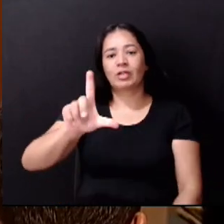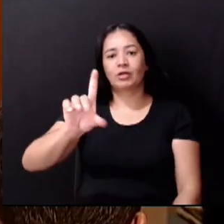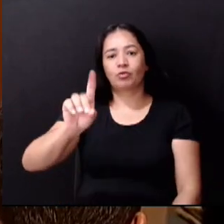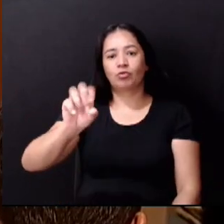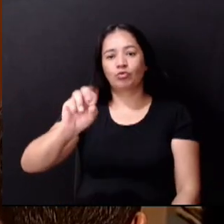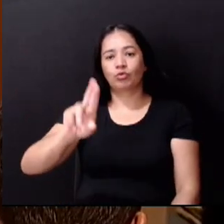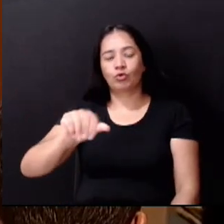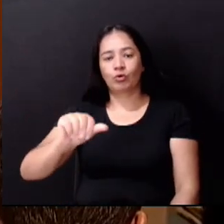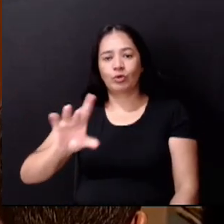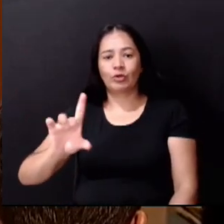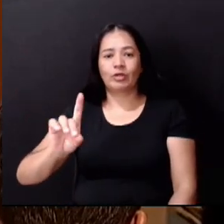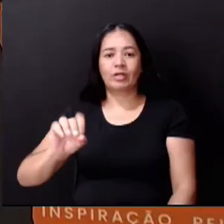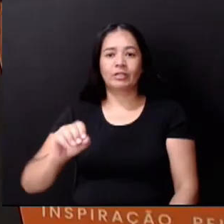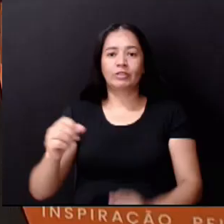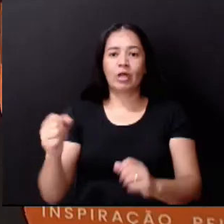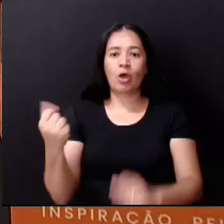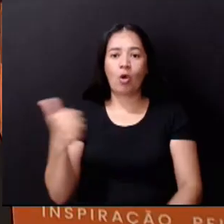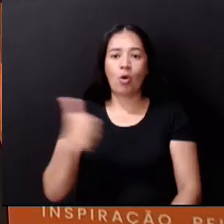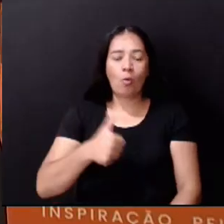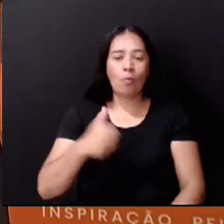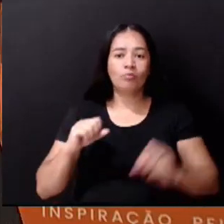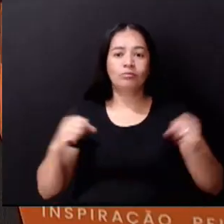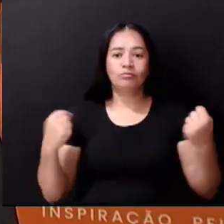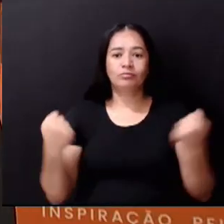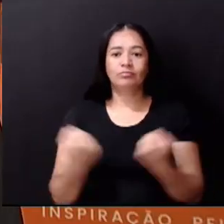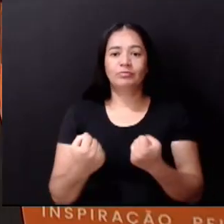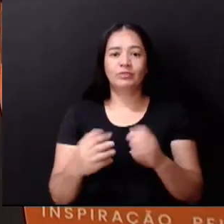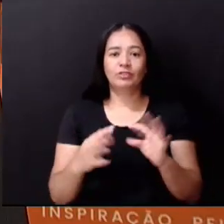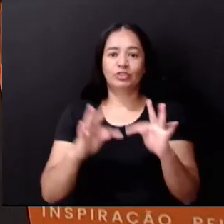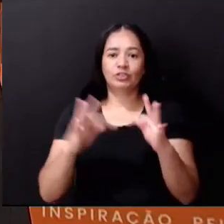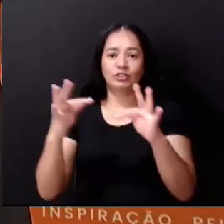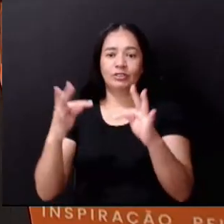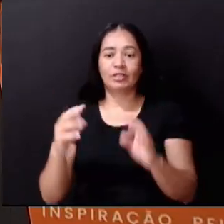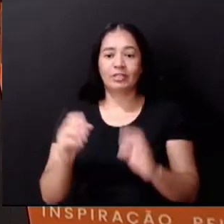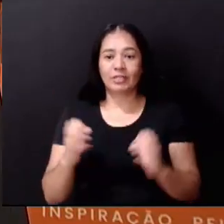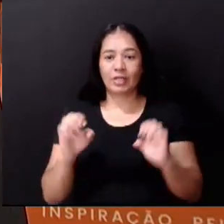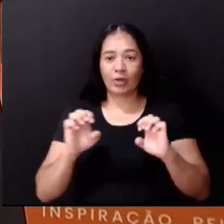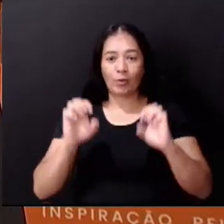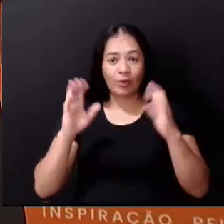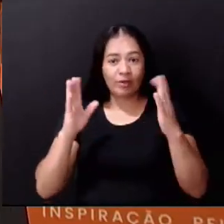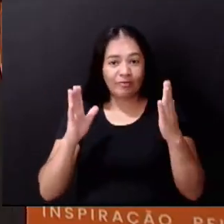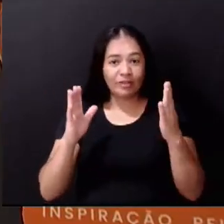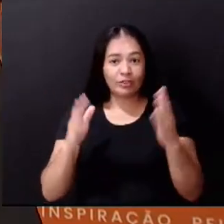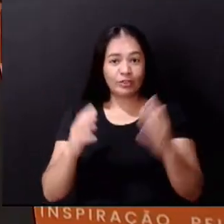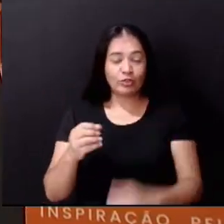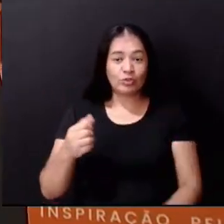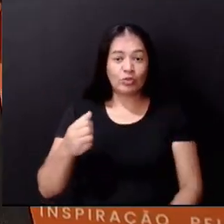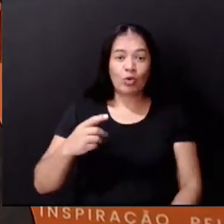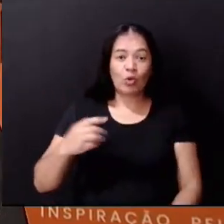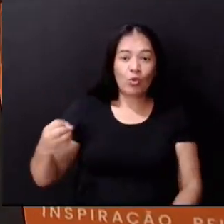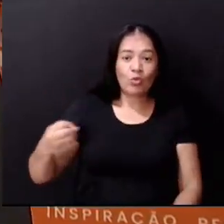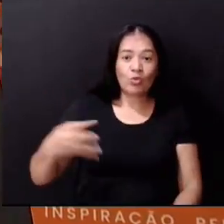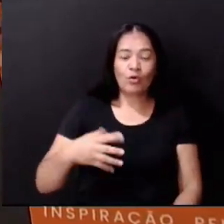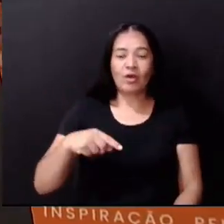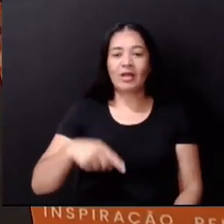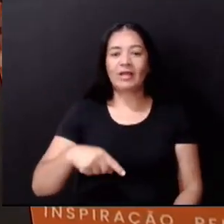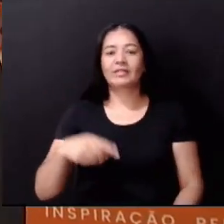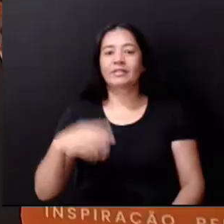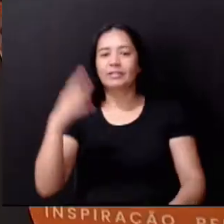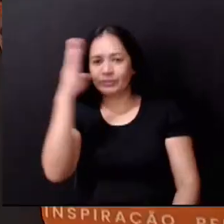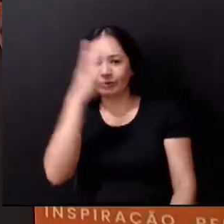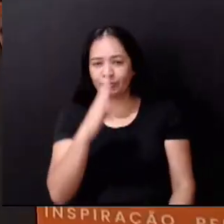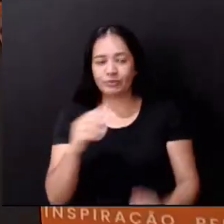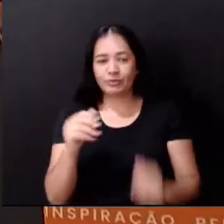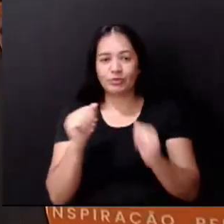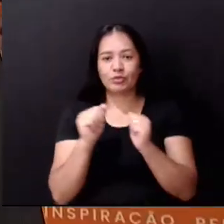tecnologias quânticas em Campinas. Esse é um evento inédito aqui no Brasil, que a gente elaborou uma parceria junto com o Instituto César para a